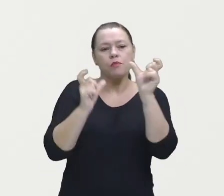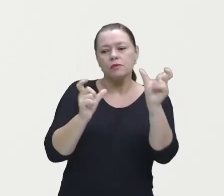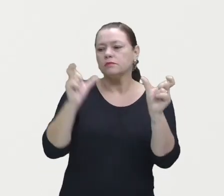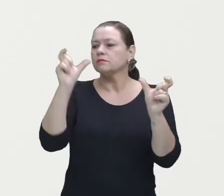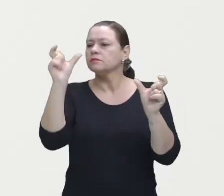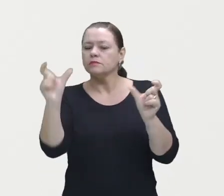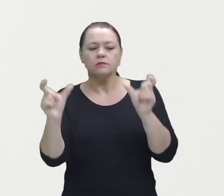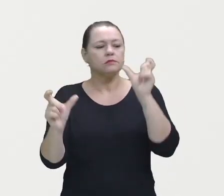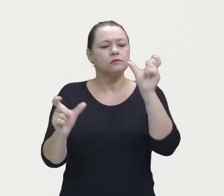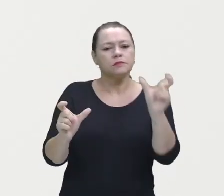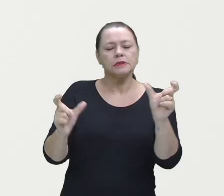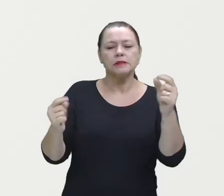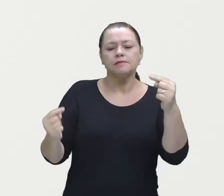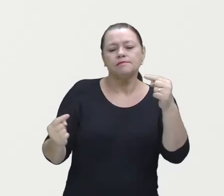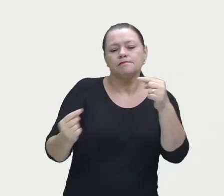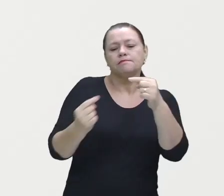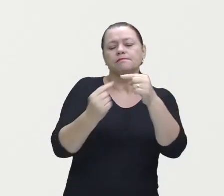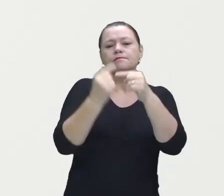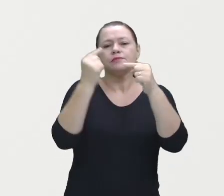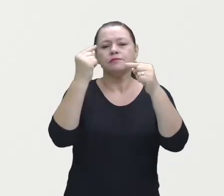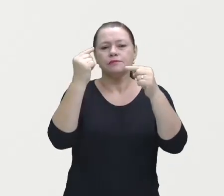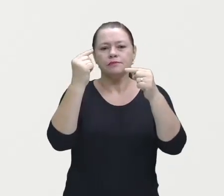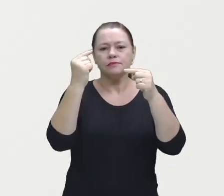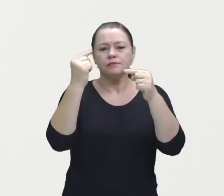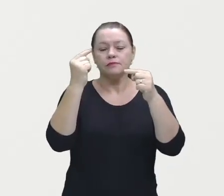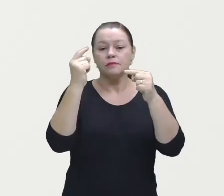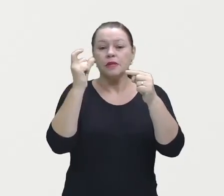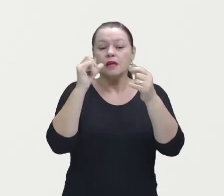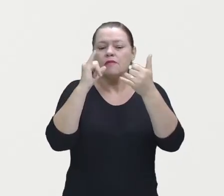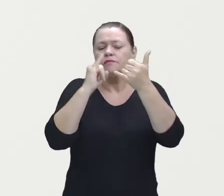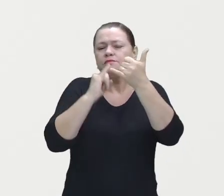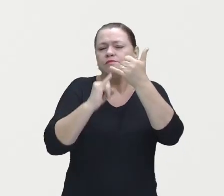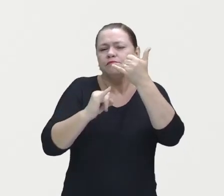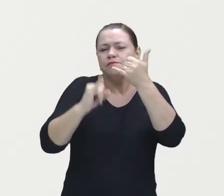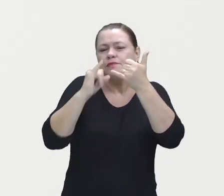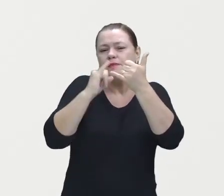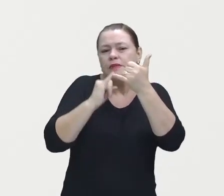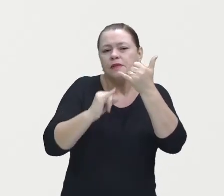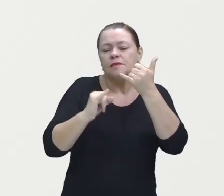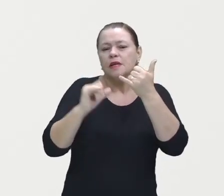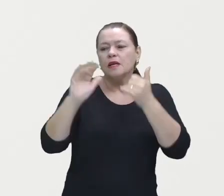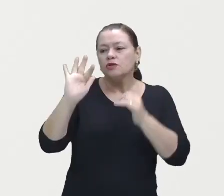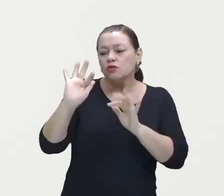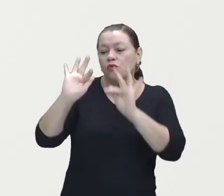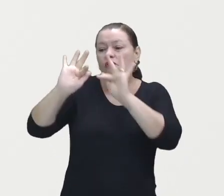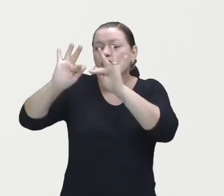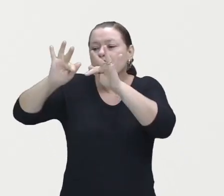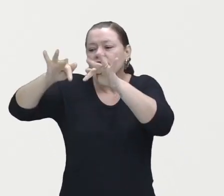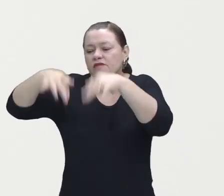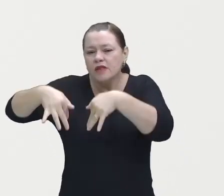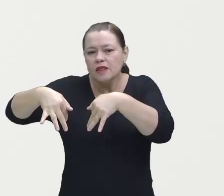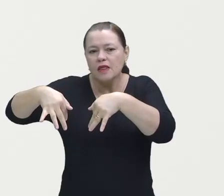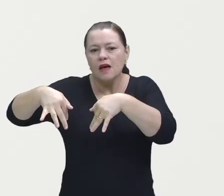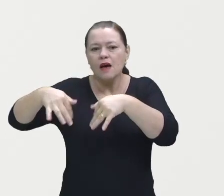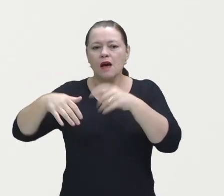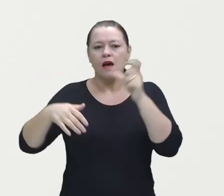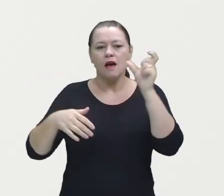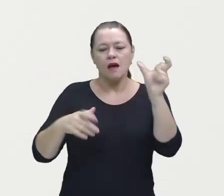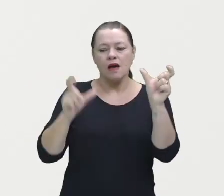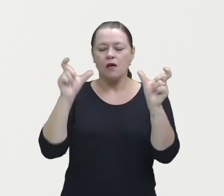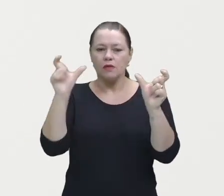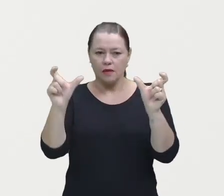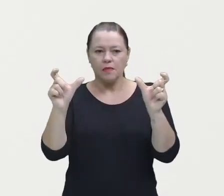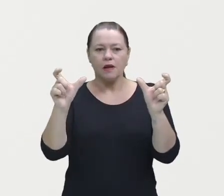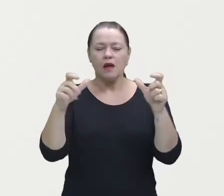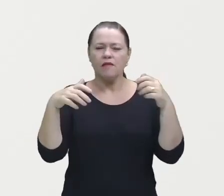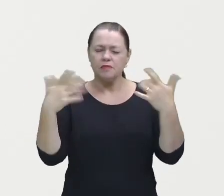palavras que possuem o mesmo som final. Qual finzinho são bem